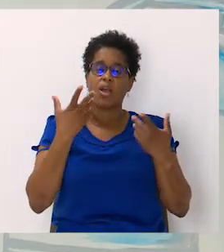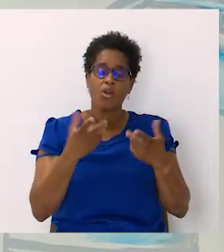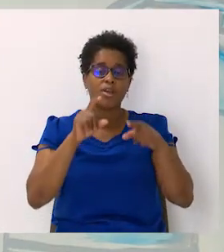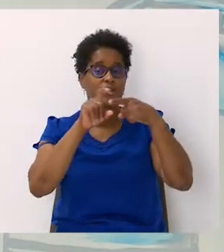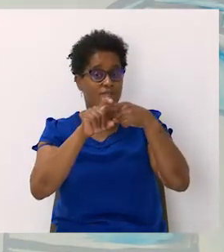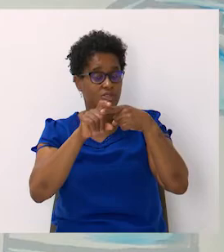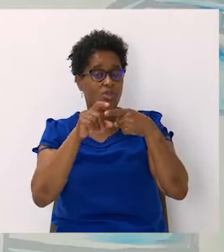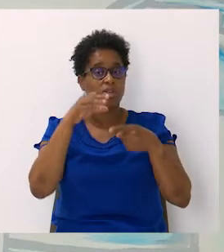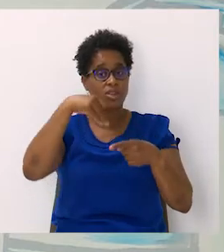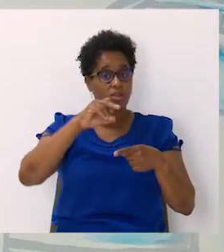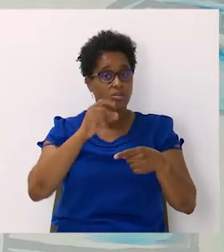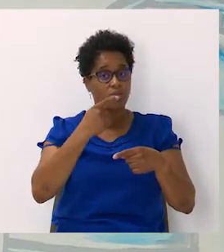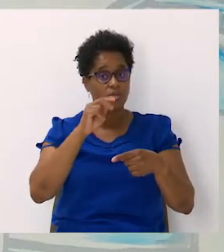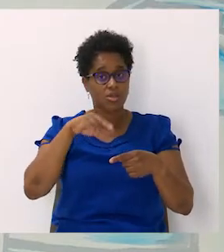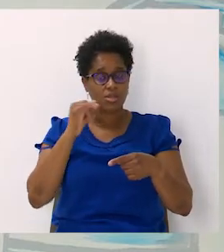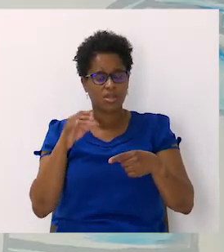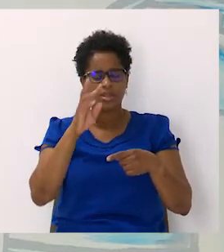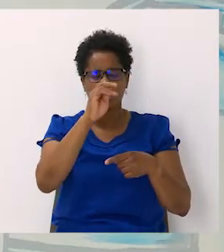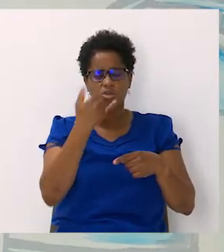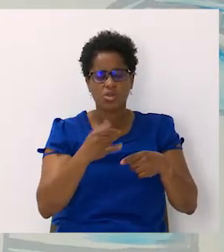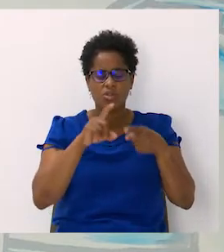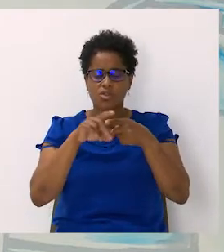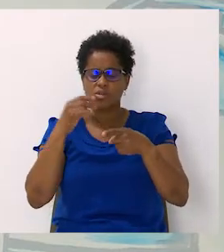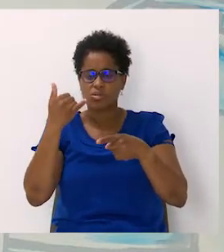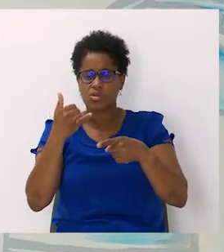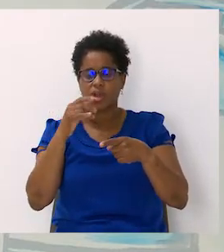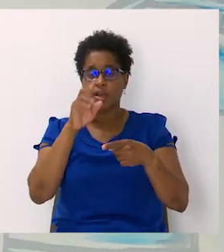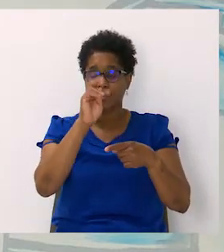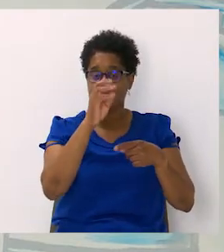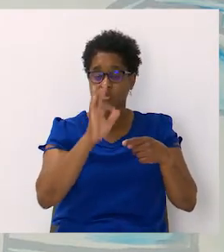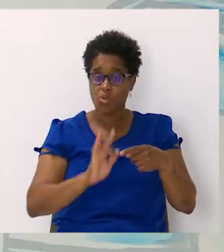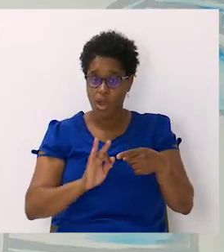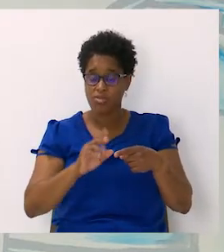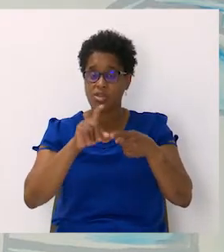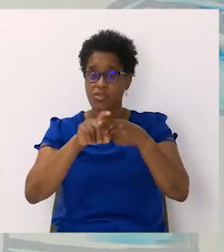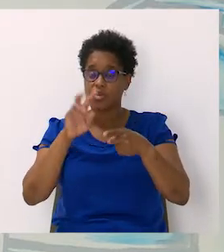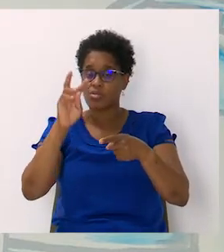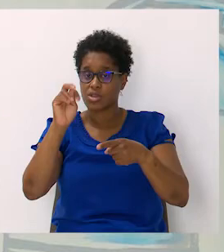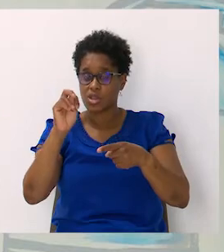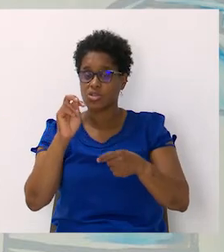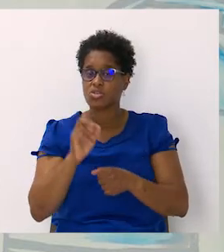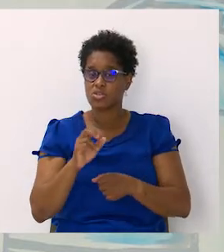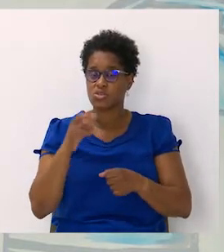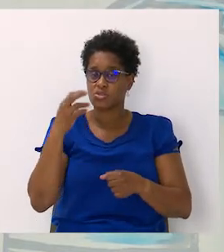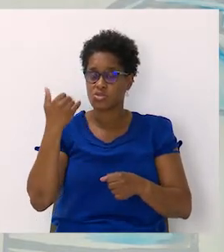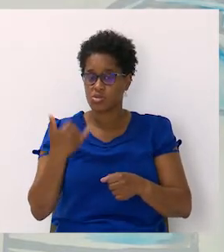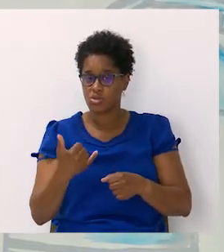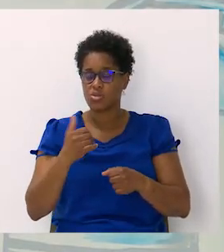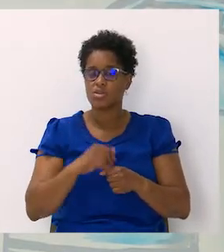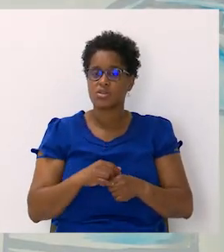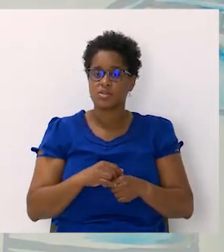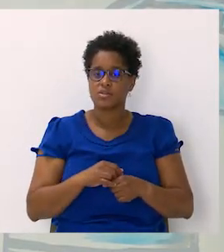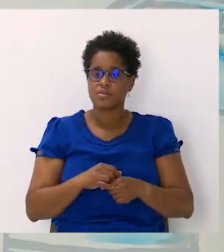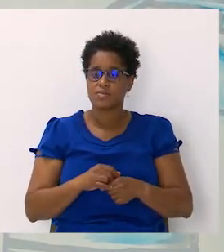Divisão de potência. 3 sobre 2 a dividir por 3. 3 sobre 4 a dividir por 3 sobre